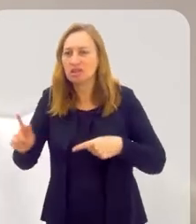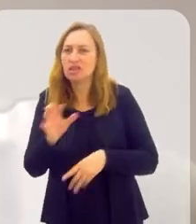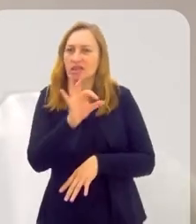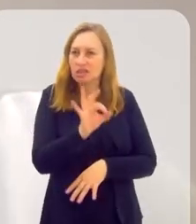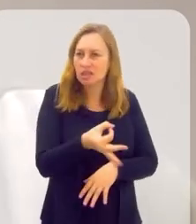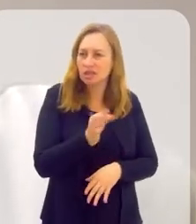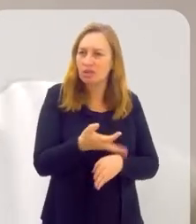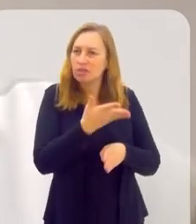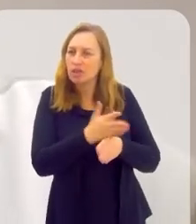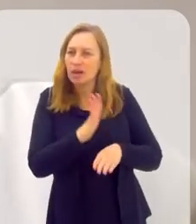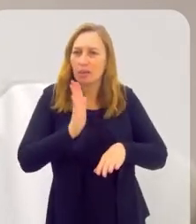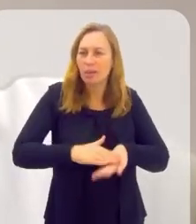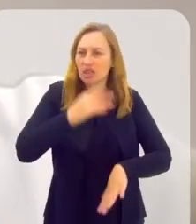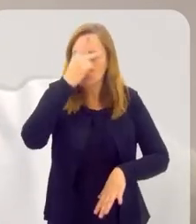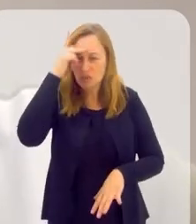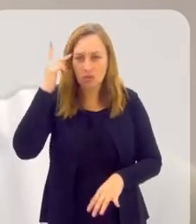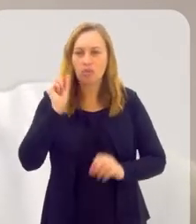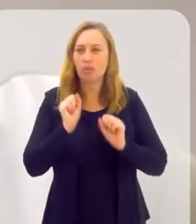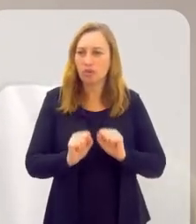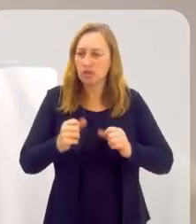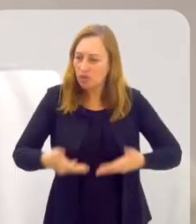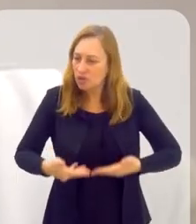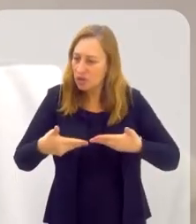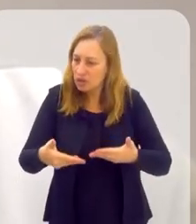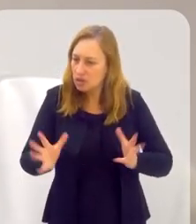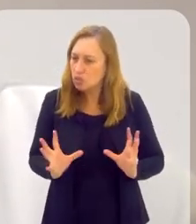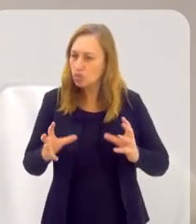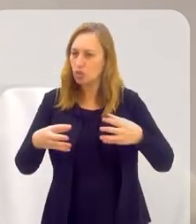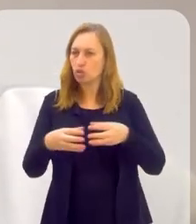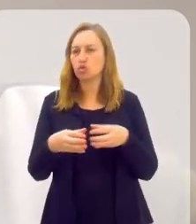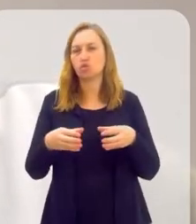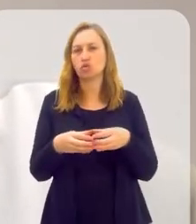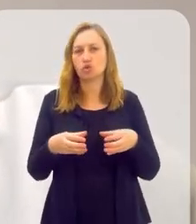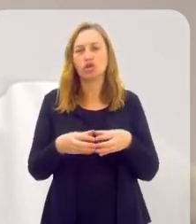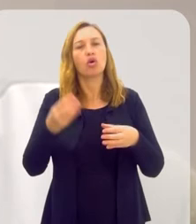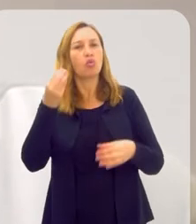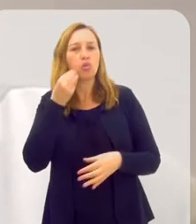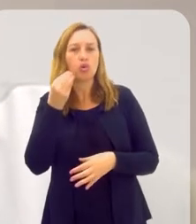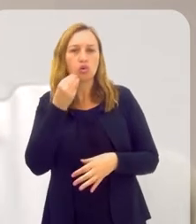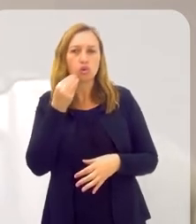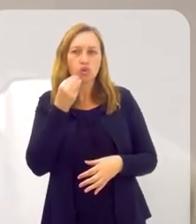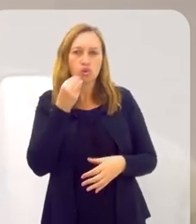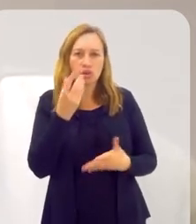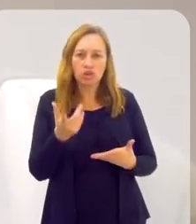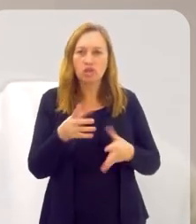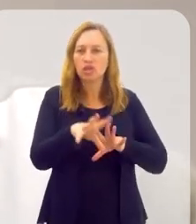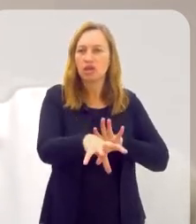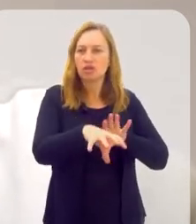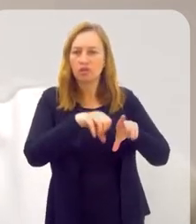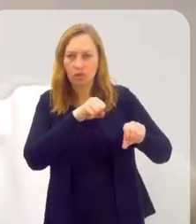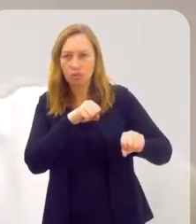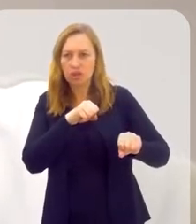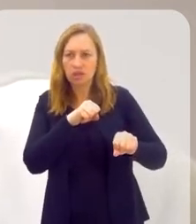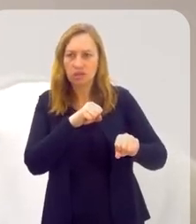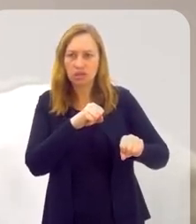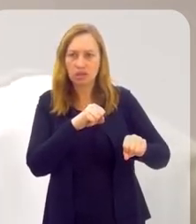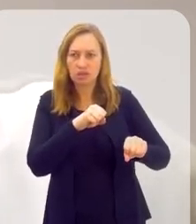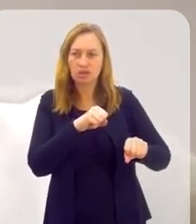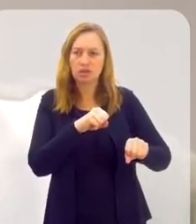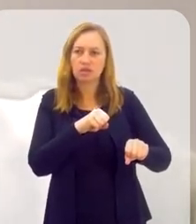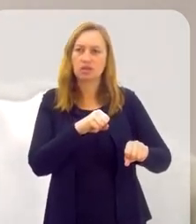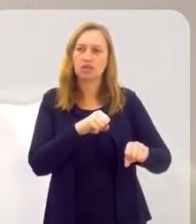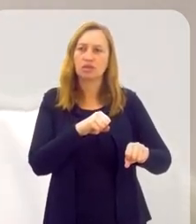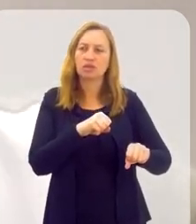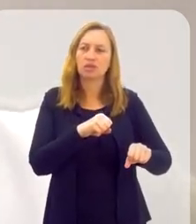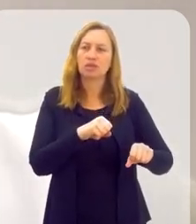exatamente para chegar a mais gente e para poder oferecer um conjunto de oportunidades formativas que permitissem